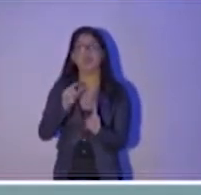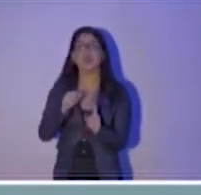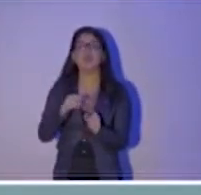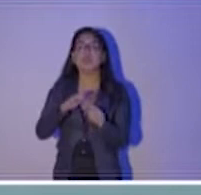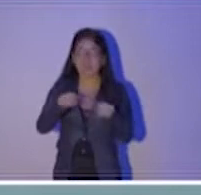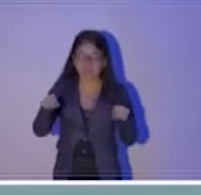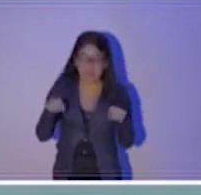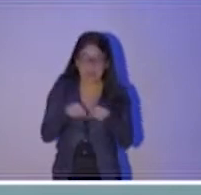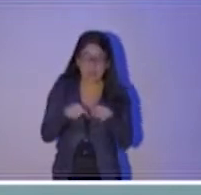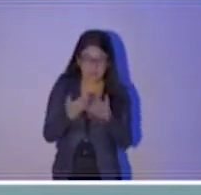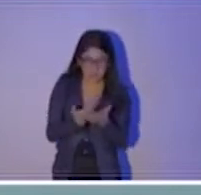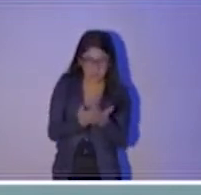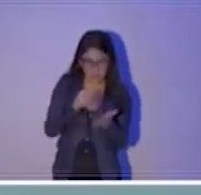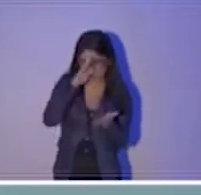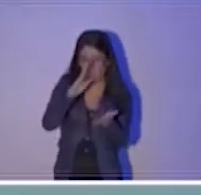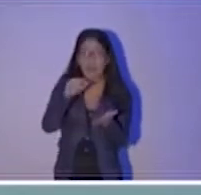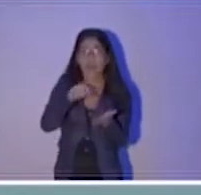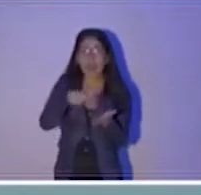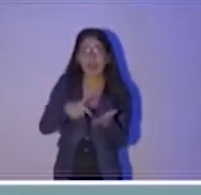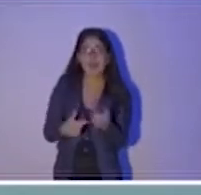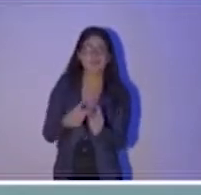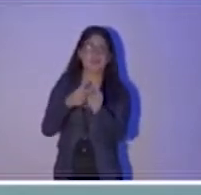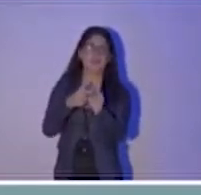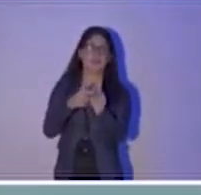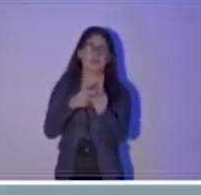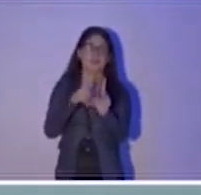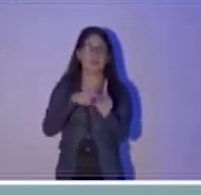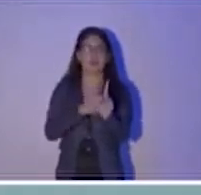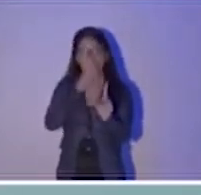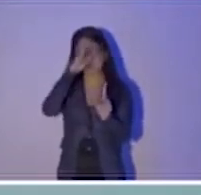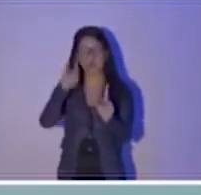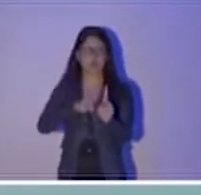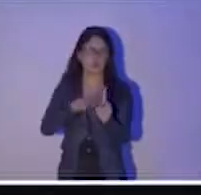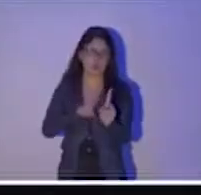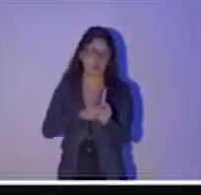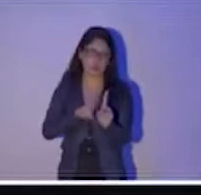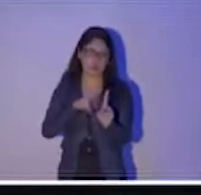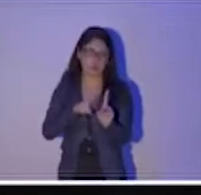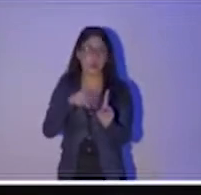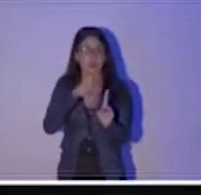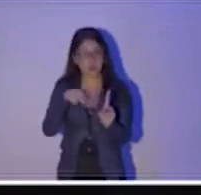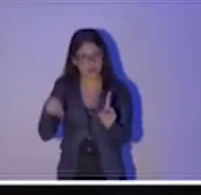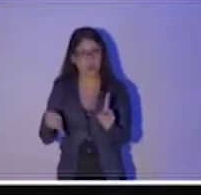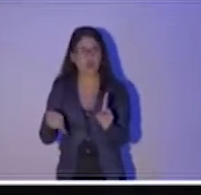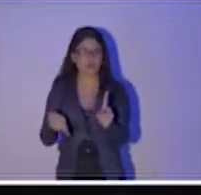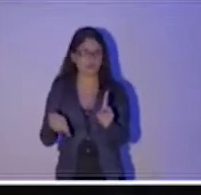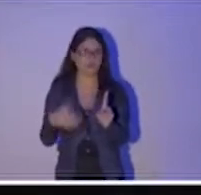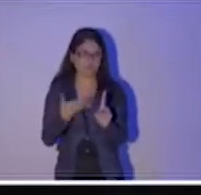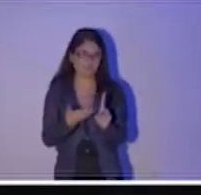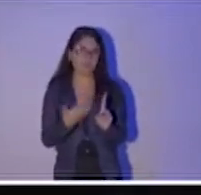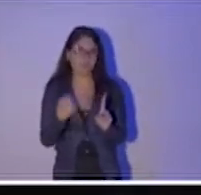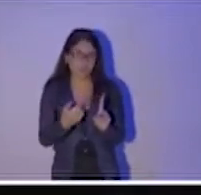esse centro precisa estar junto nessa condição de colaborar, de vir junto